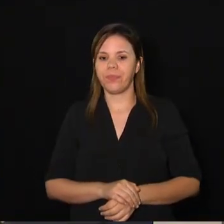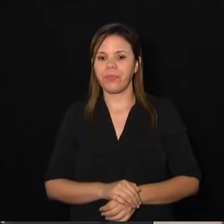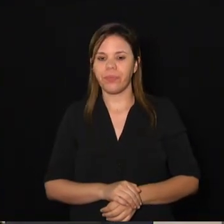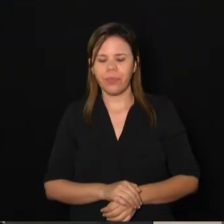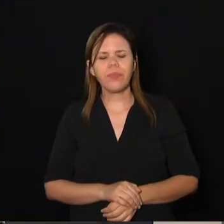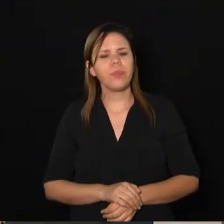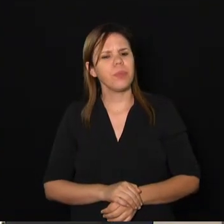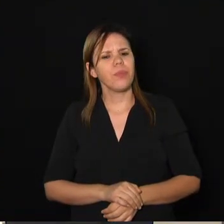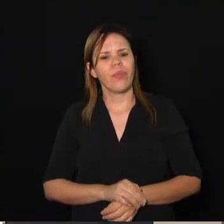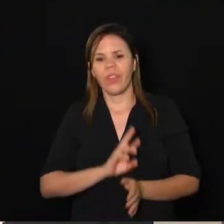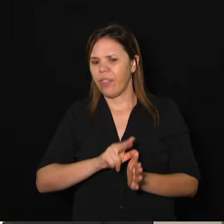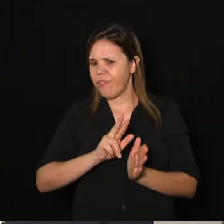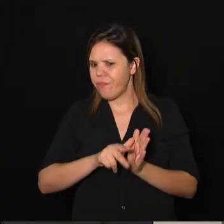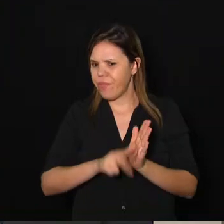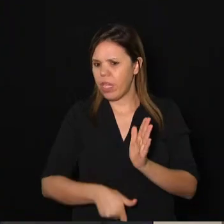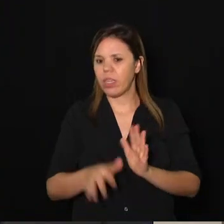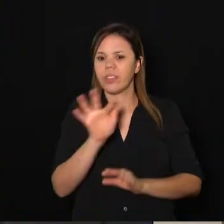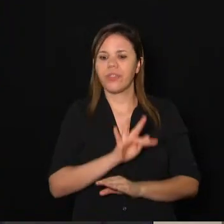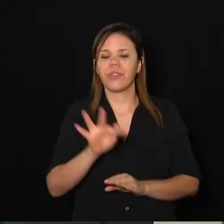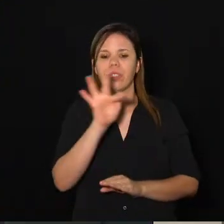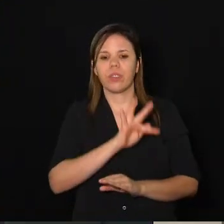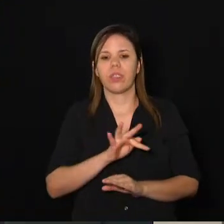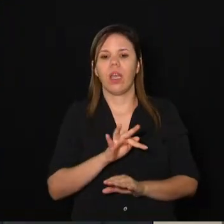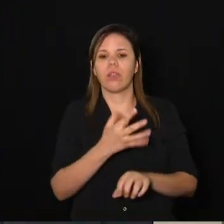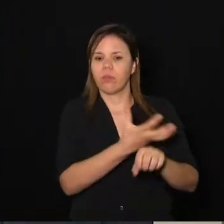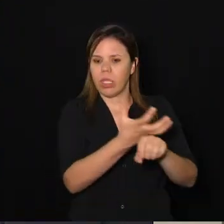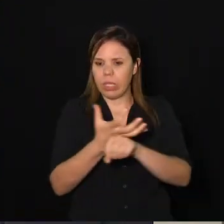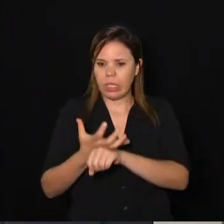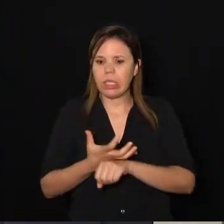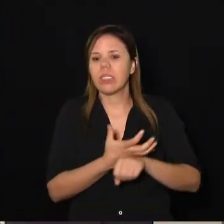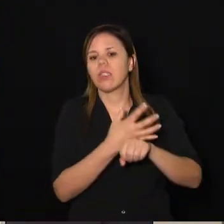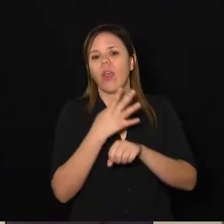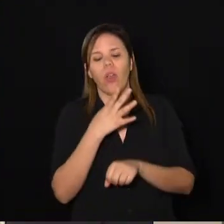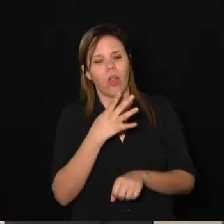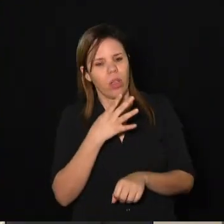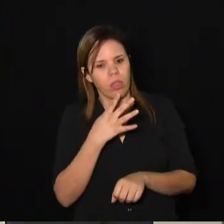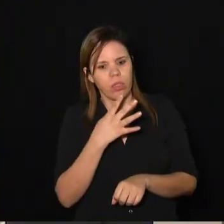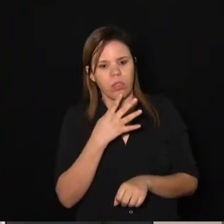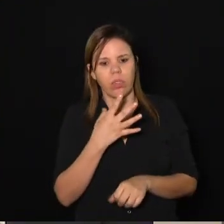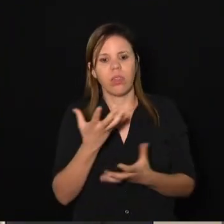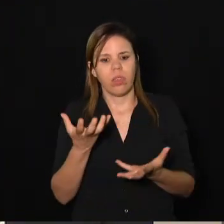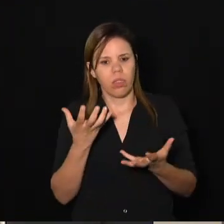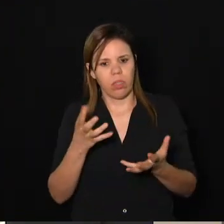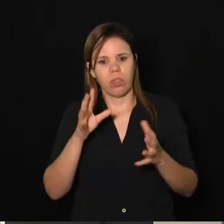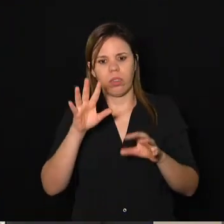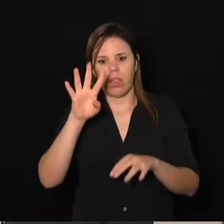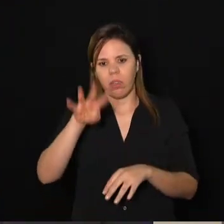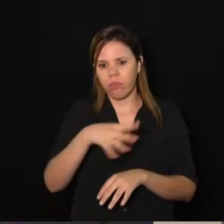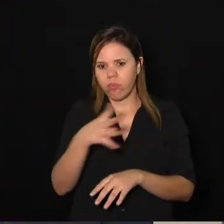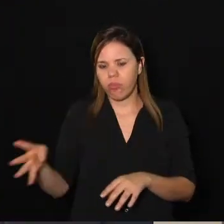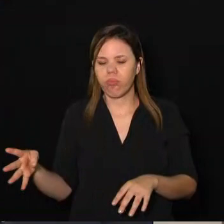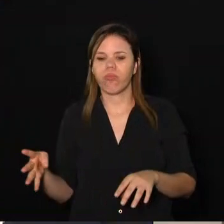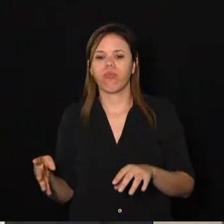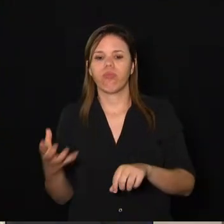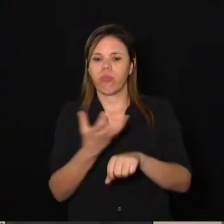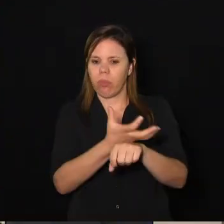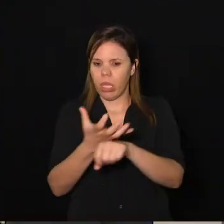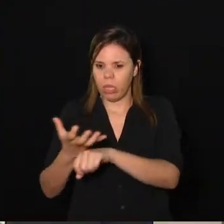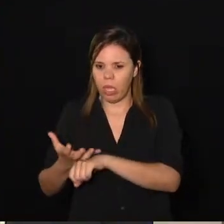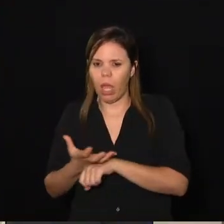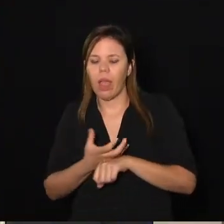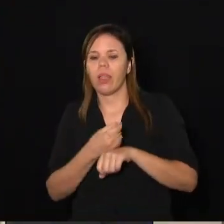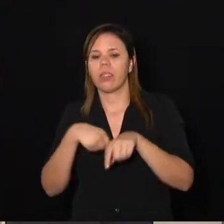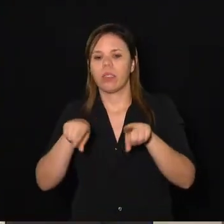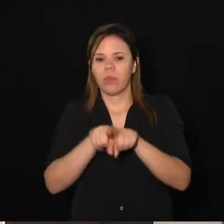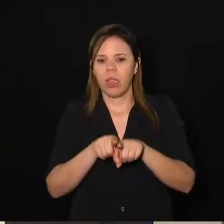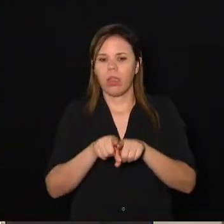universidades a gente na nossa grade e quem quiser conhecer depois temos as grades de matéria em relação a patologia